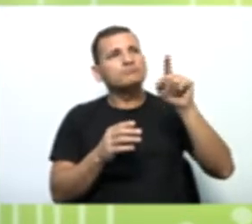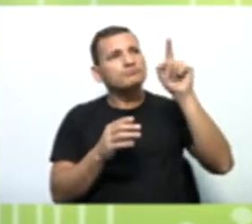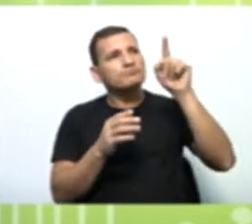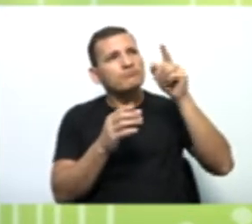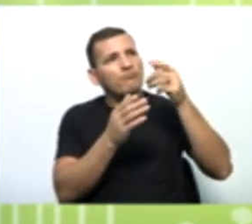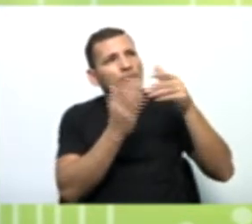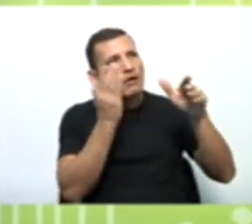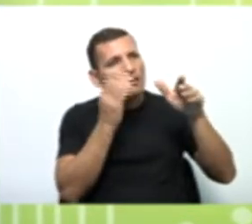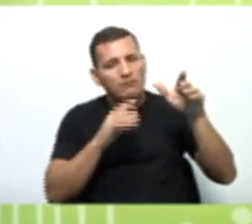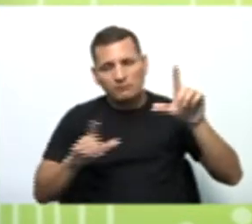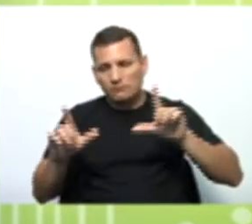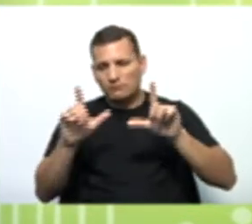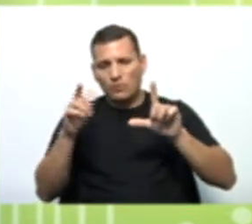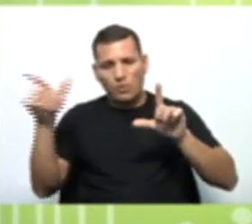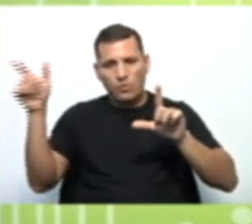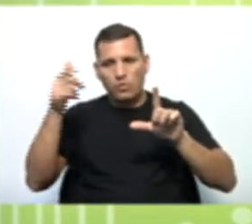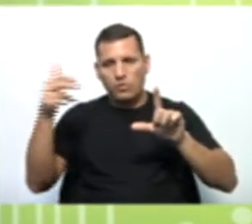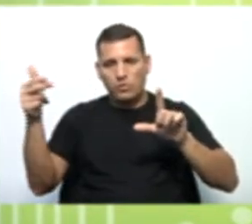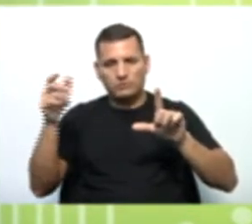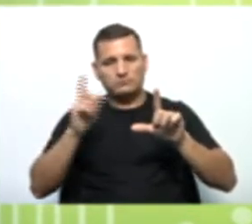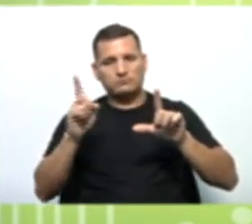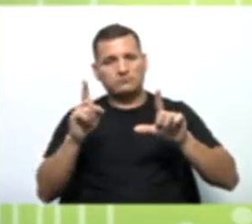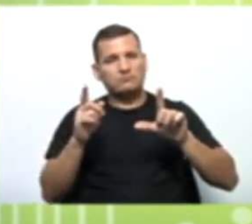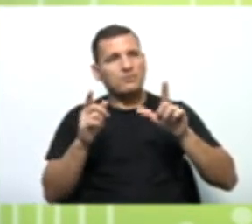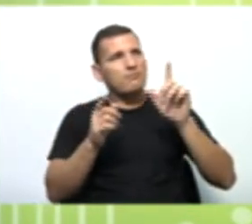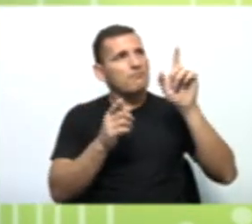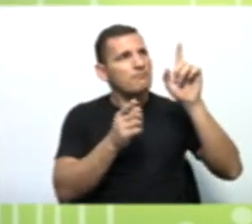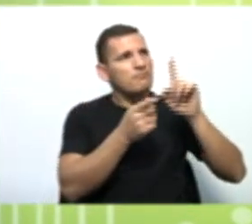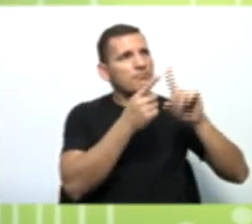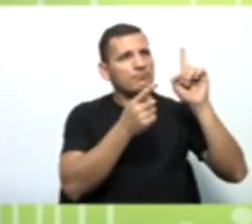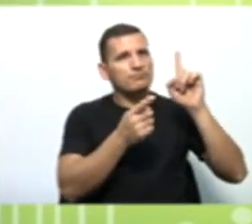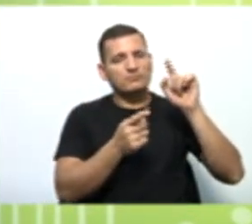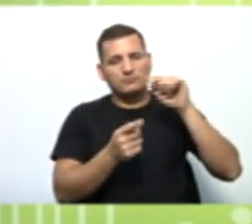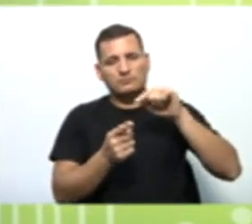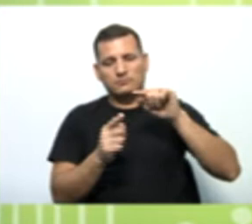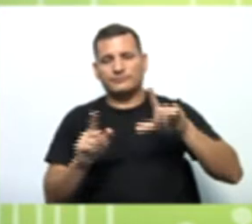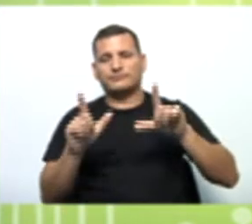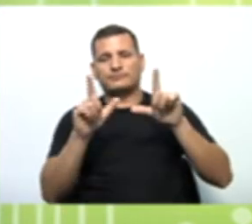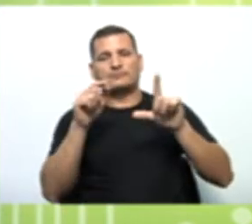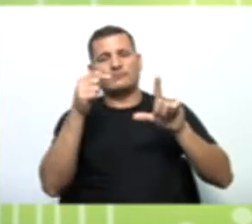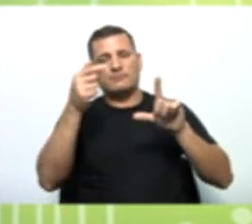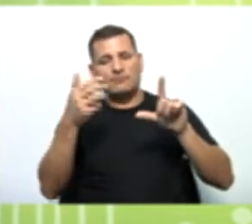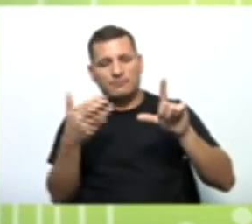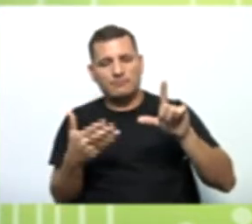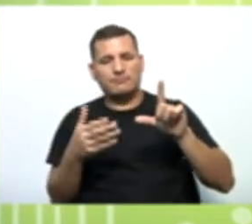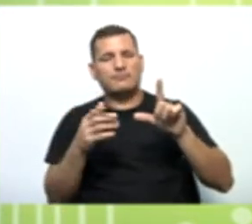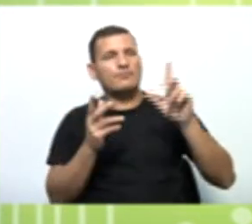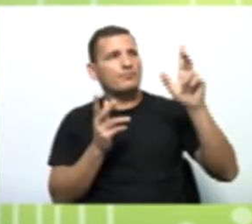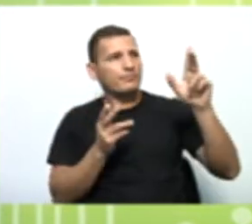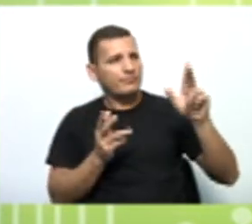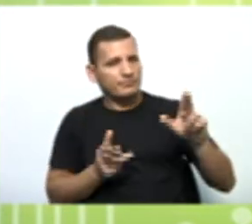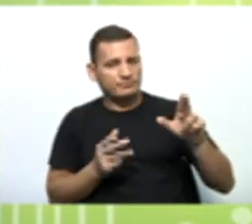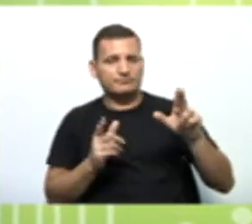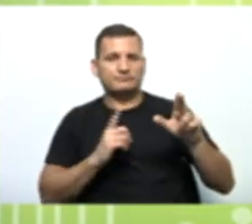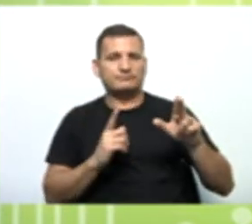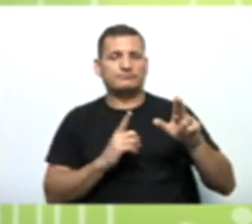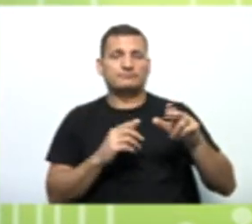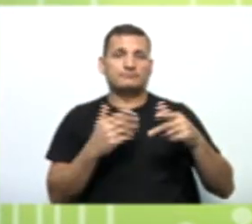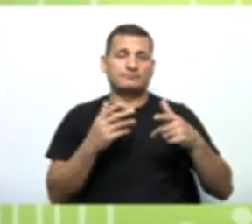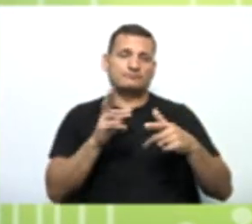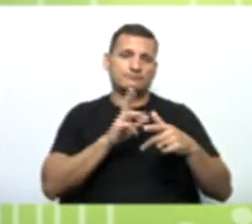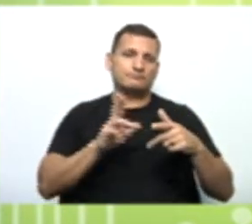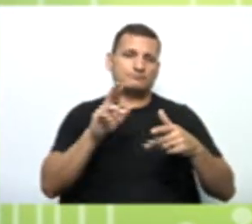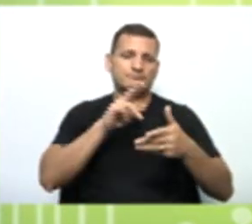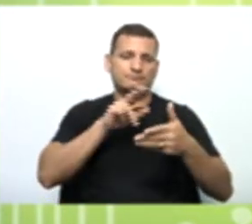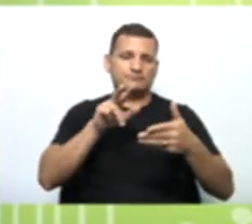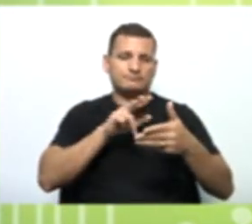Ela repete a informação e aí sim ela vai ser descrevendo e o usuário continua lendo. Isso é muito importante.